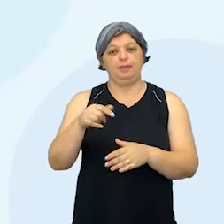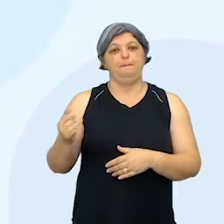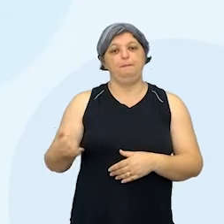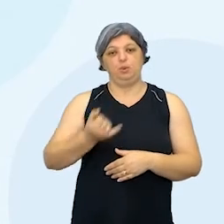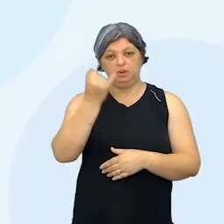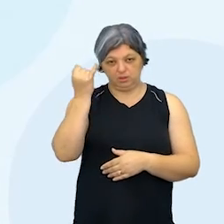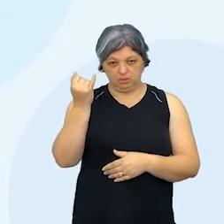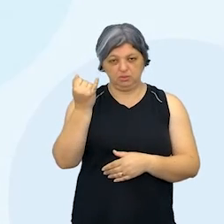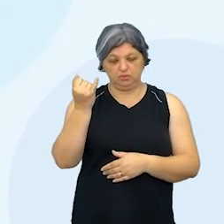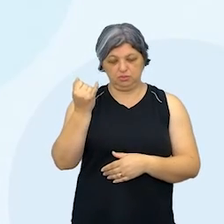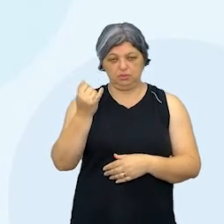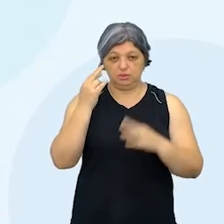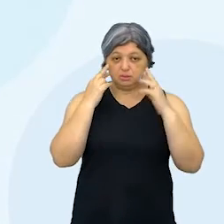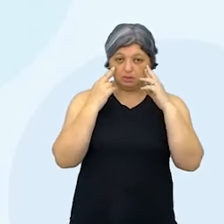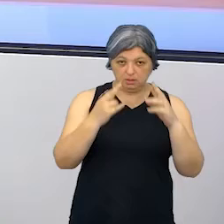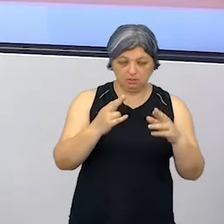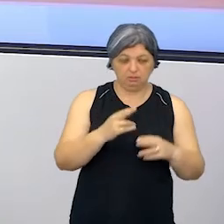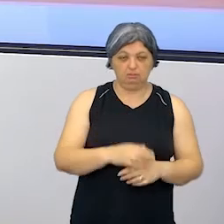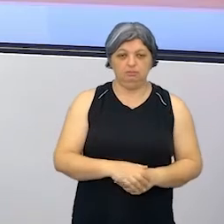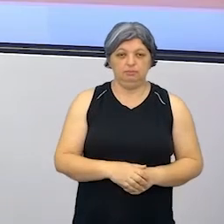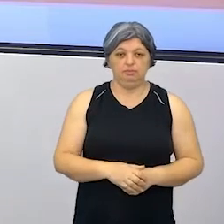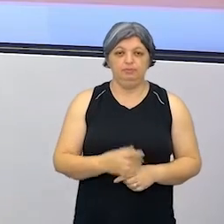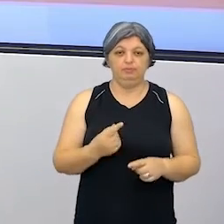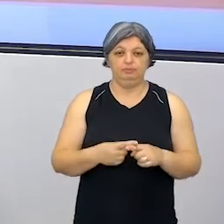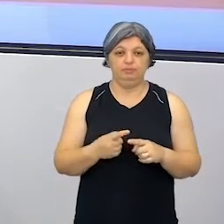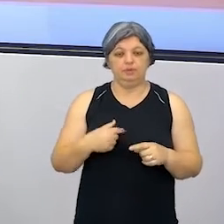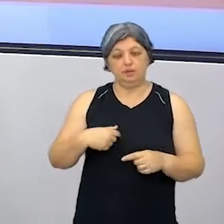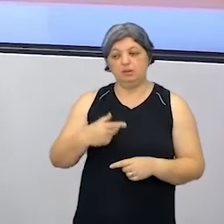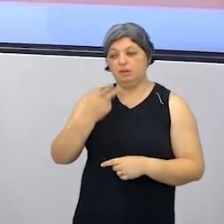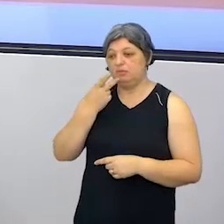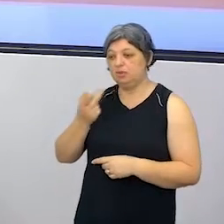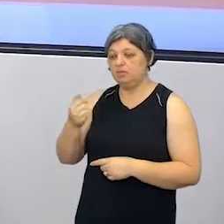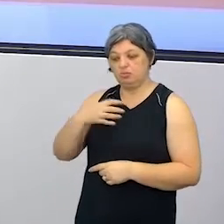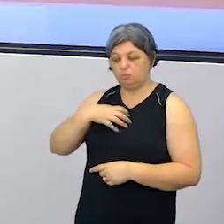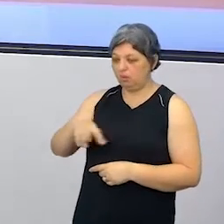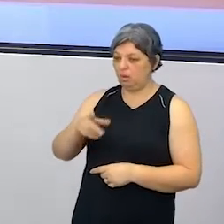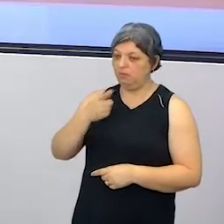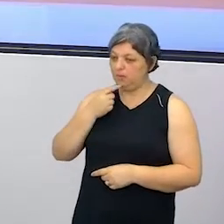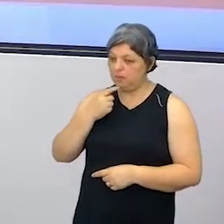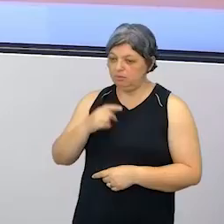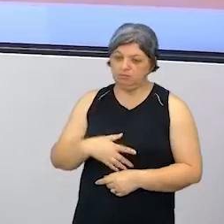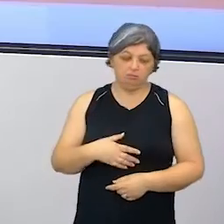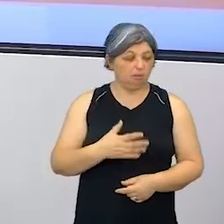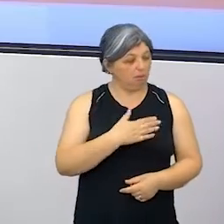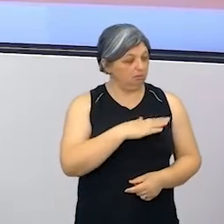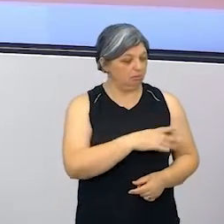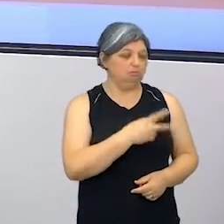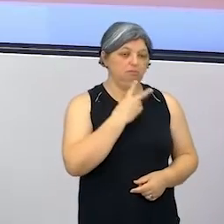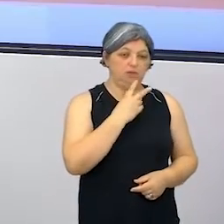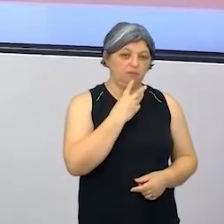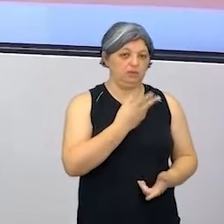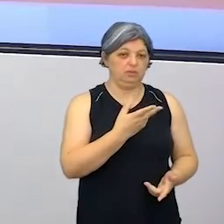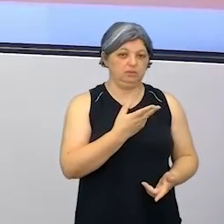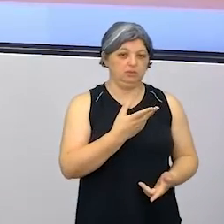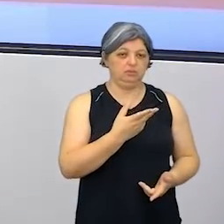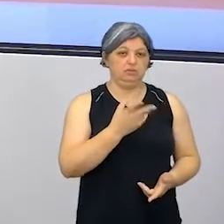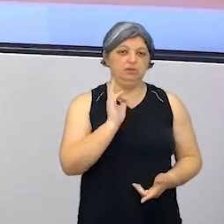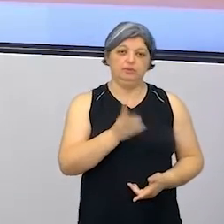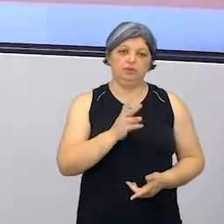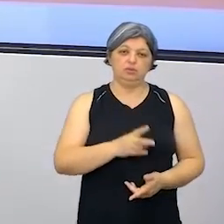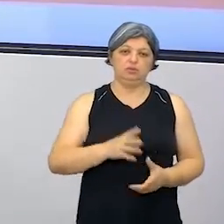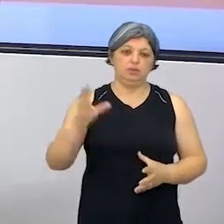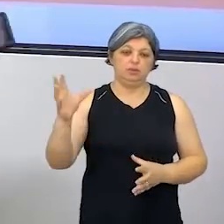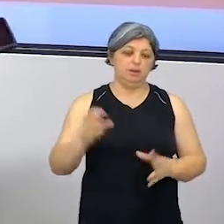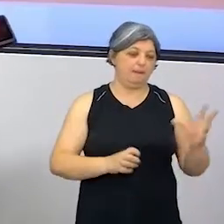importante, né? Porque da mesma forma que eu disse que você não quer o vermelho, você vai me dizer que eu não quero o verde, e aí nós vamos continuar